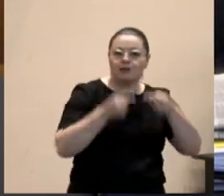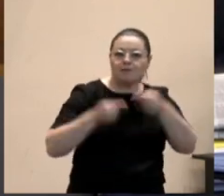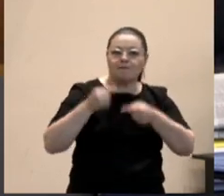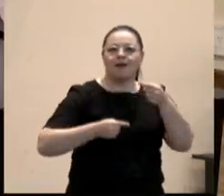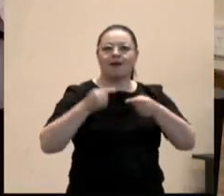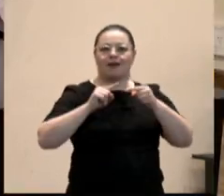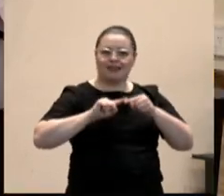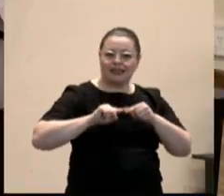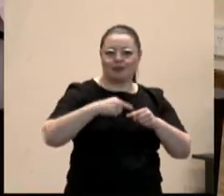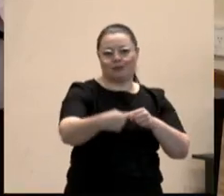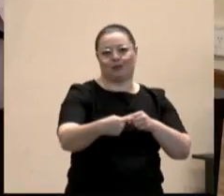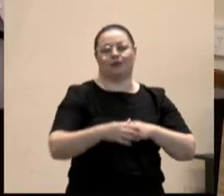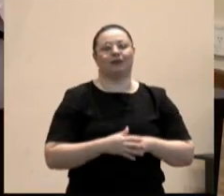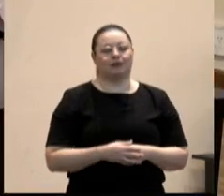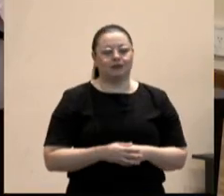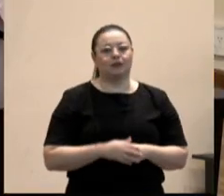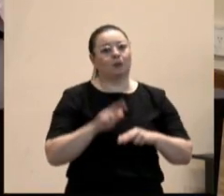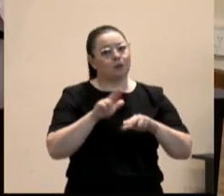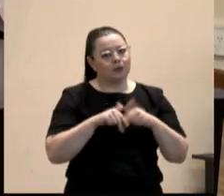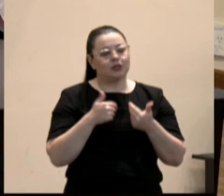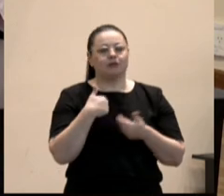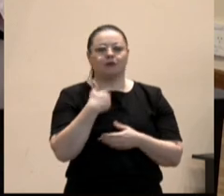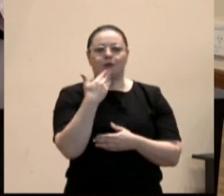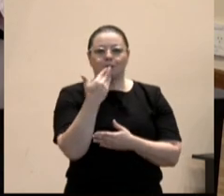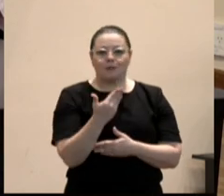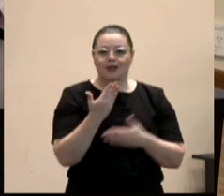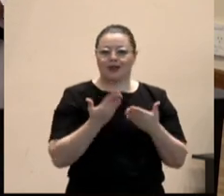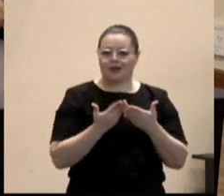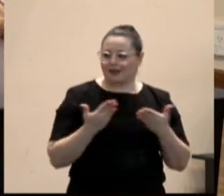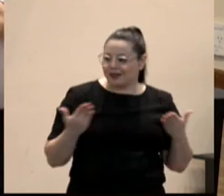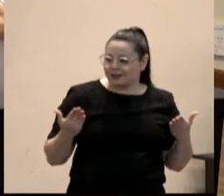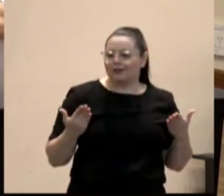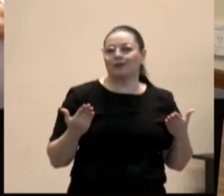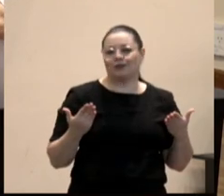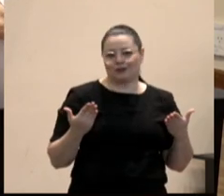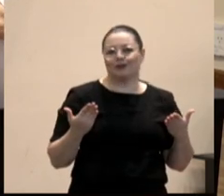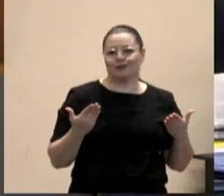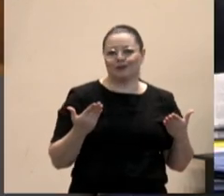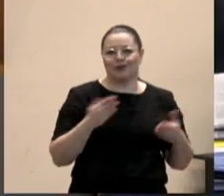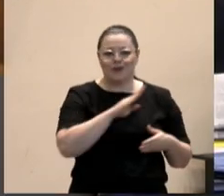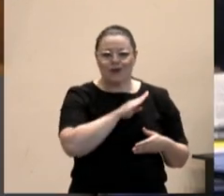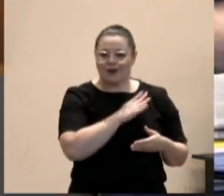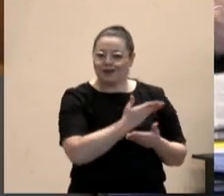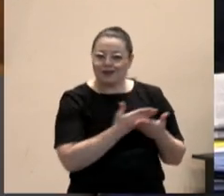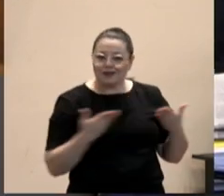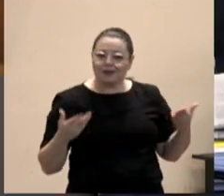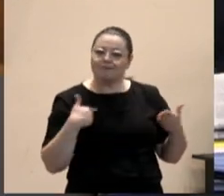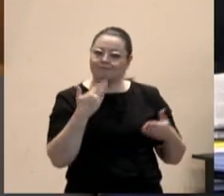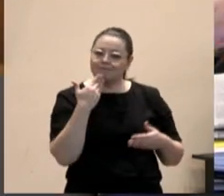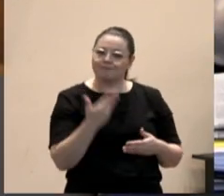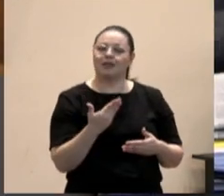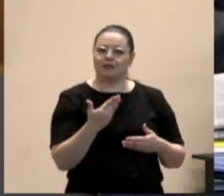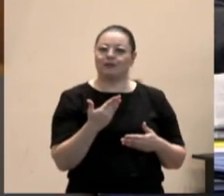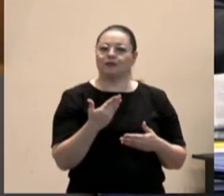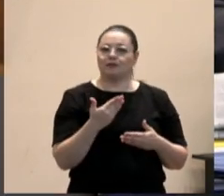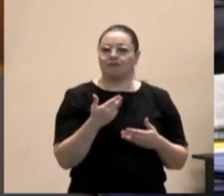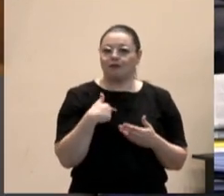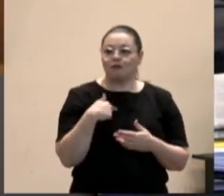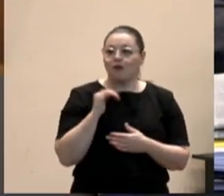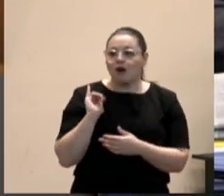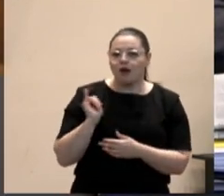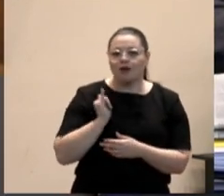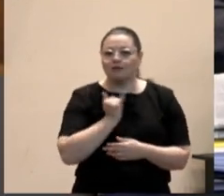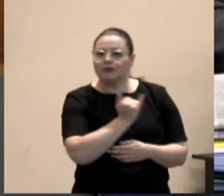né, peço aqui aos colegas que se atenham, eu posso avisar, né,